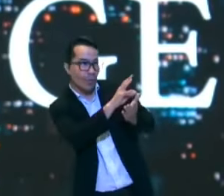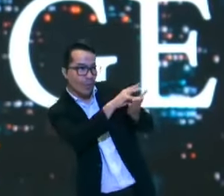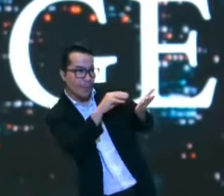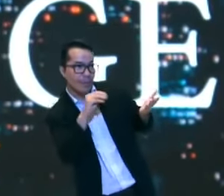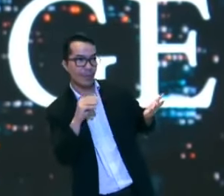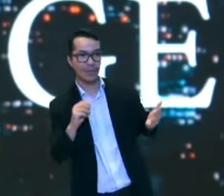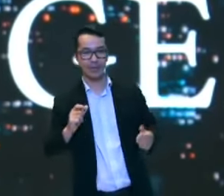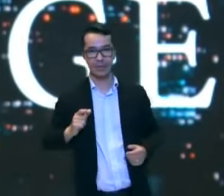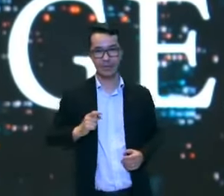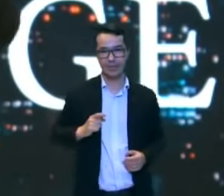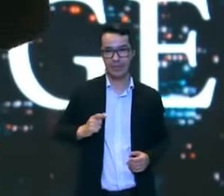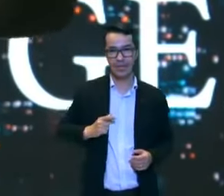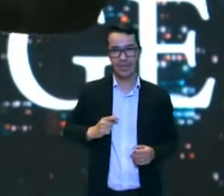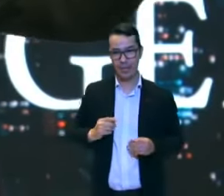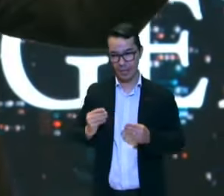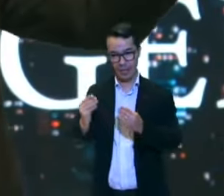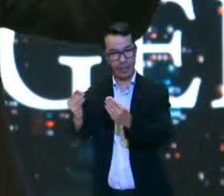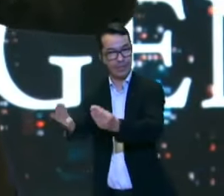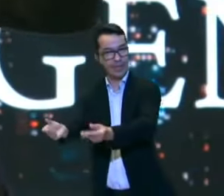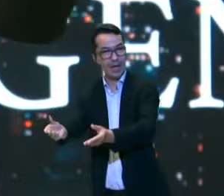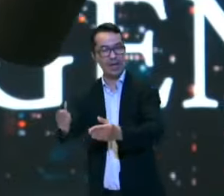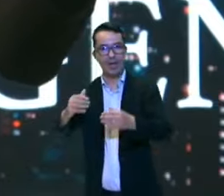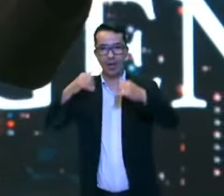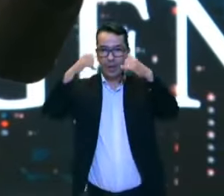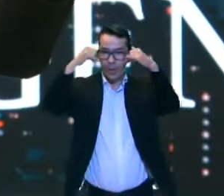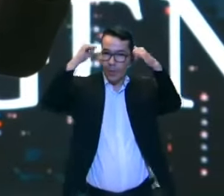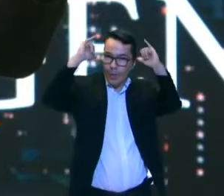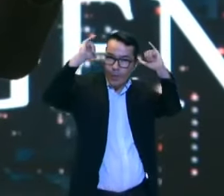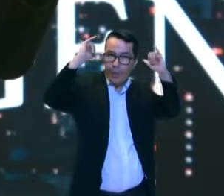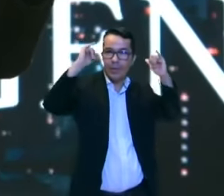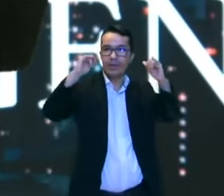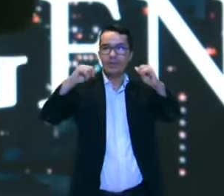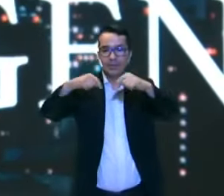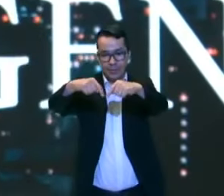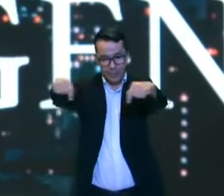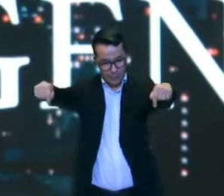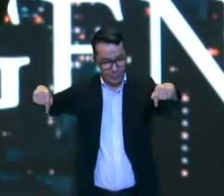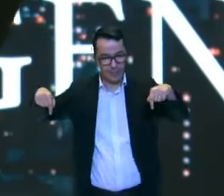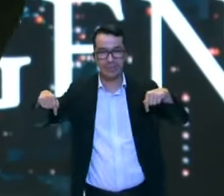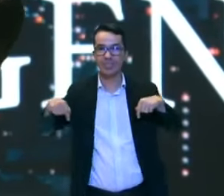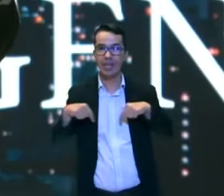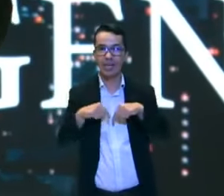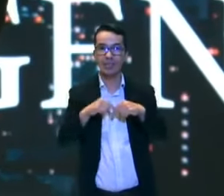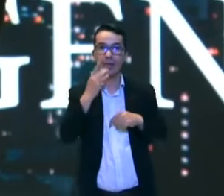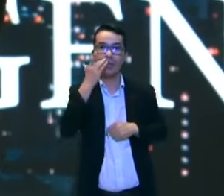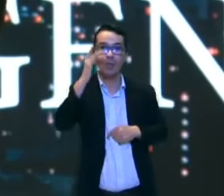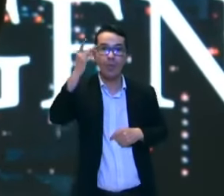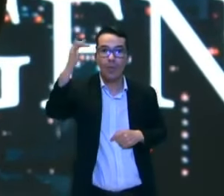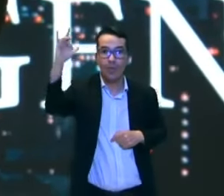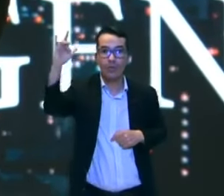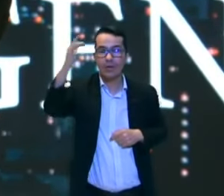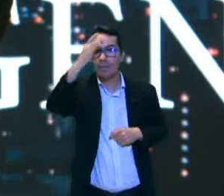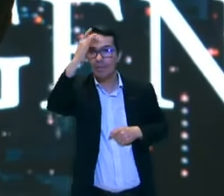um culto para esse bezerro, que era um carnaval, uma farra. Ele era o Deus da fertilidade.